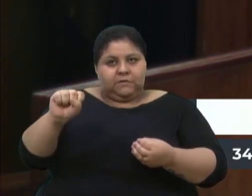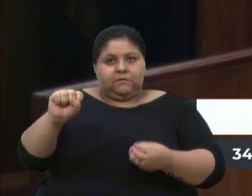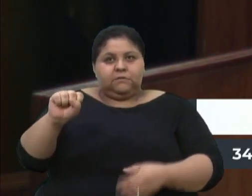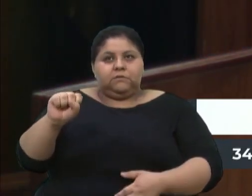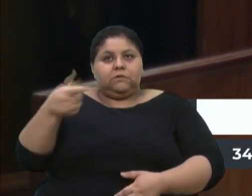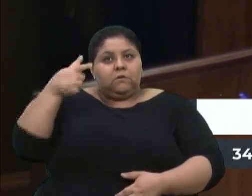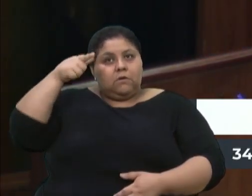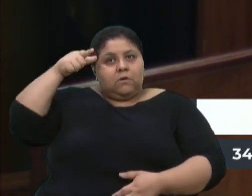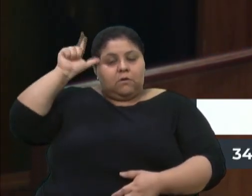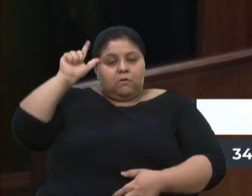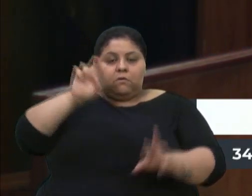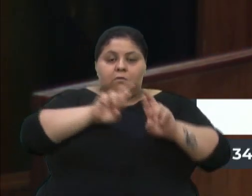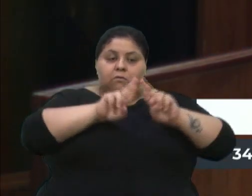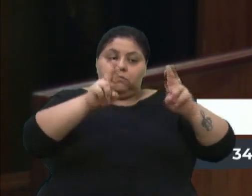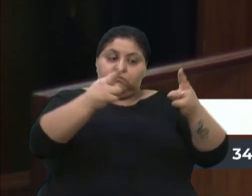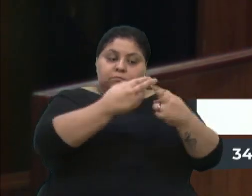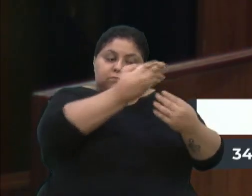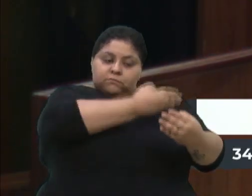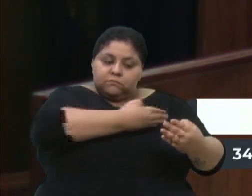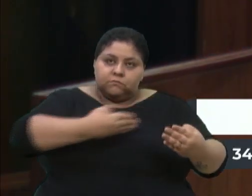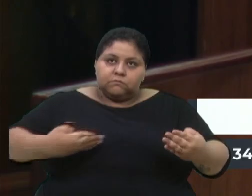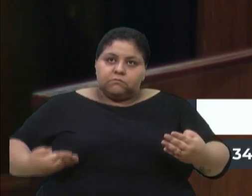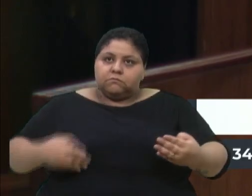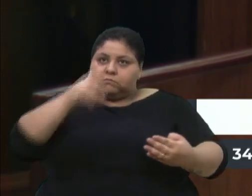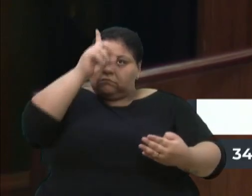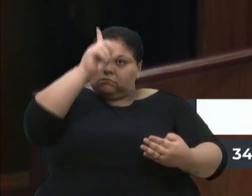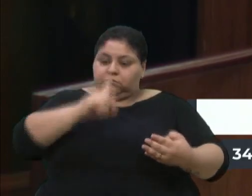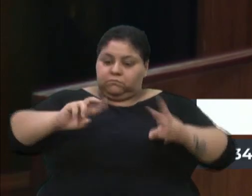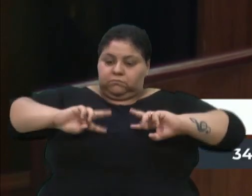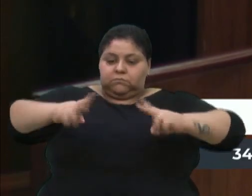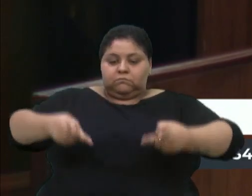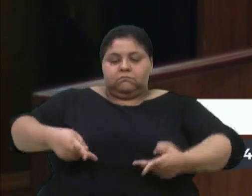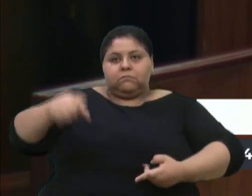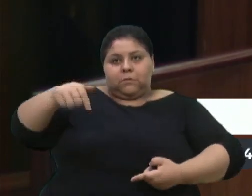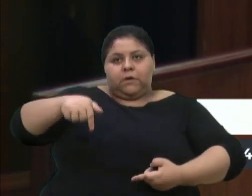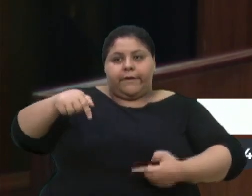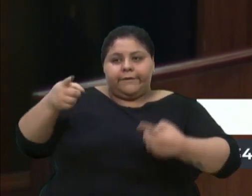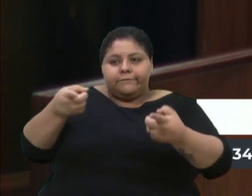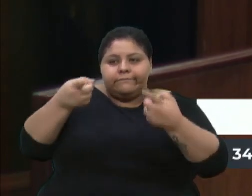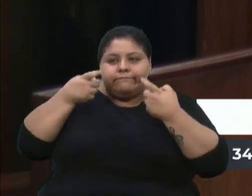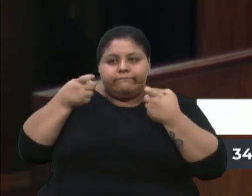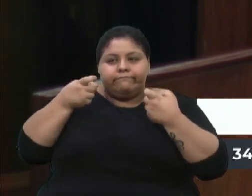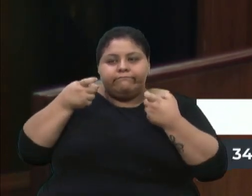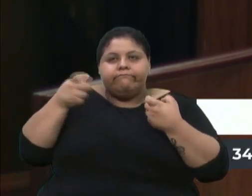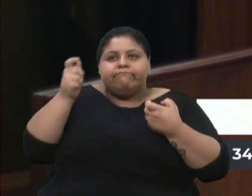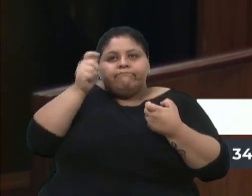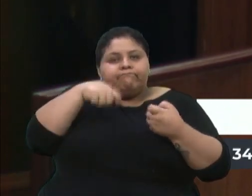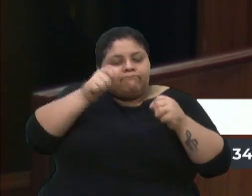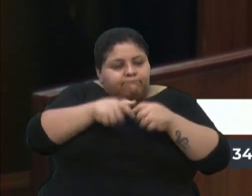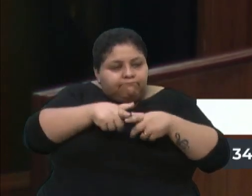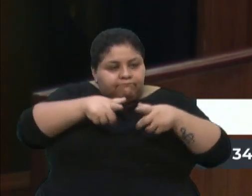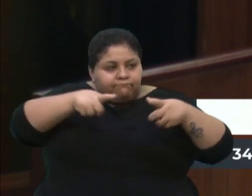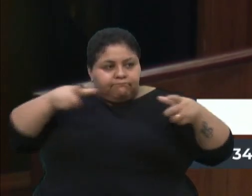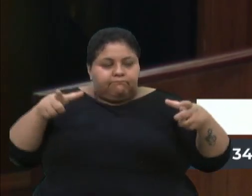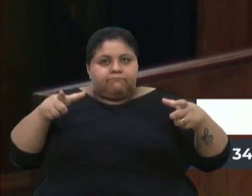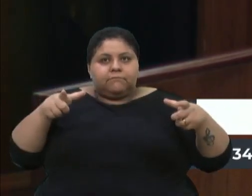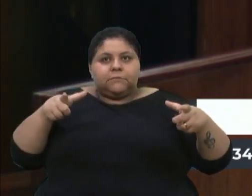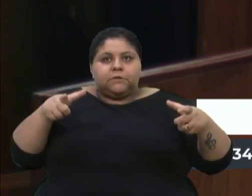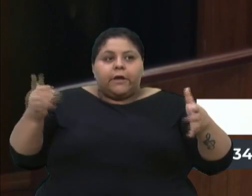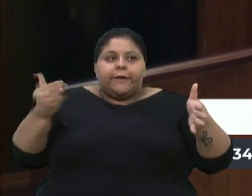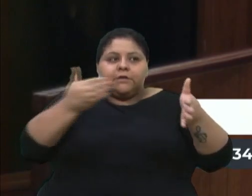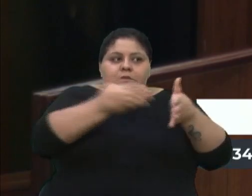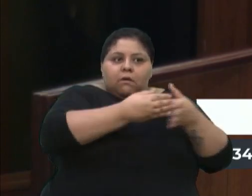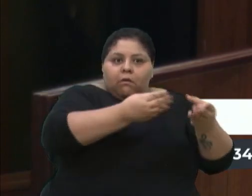uma audiência pública com direitos humanos aqui, e a gente percebeu que precisamos aumentar, porque chega muita